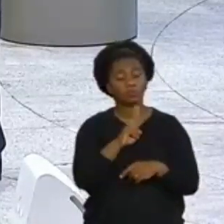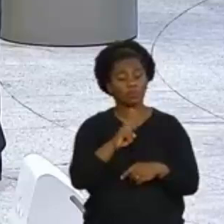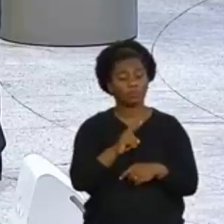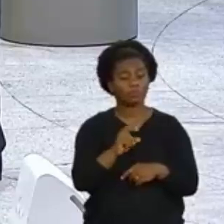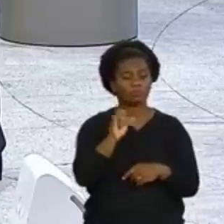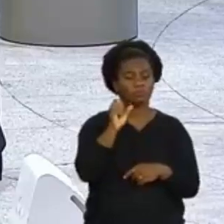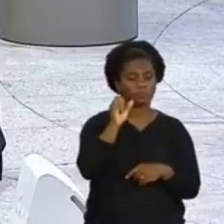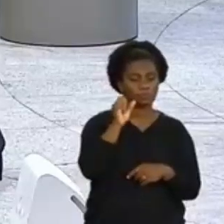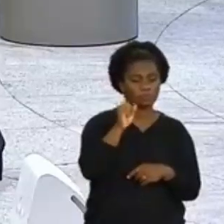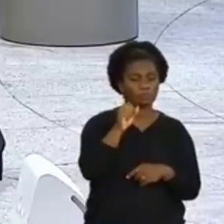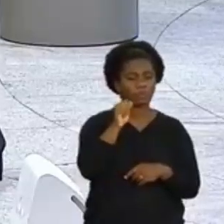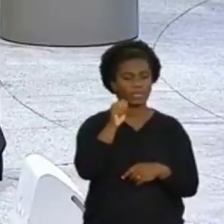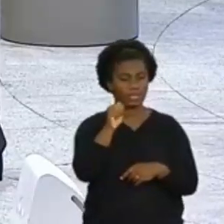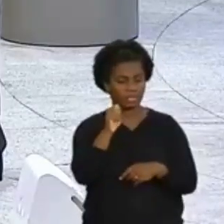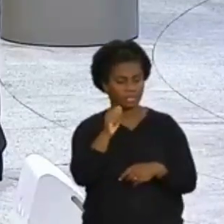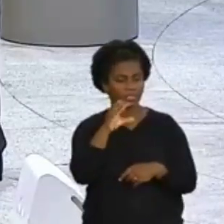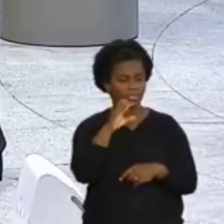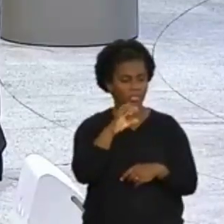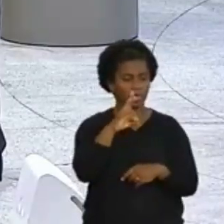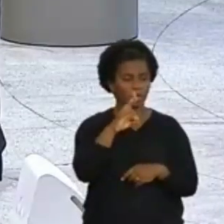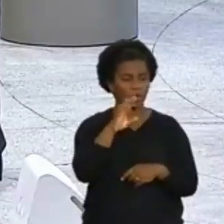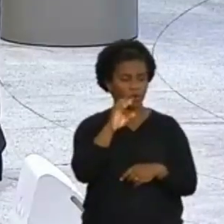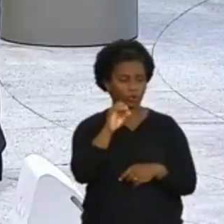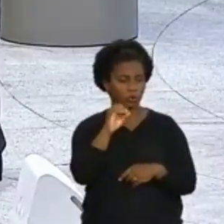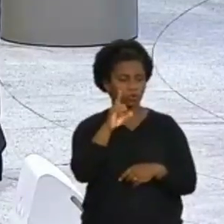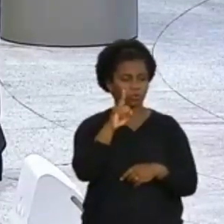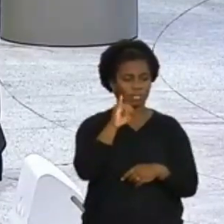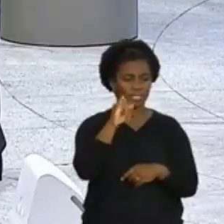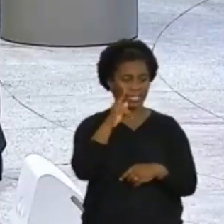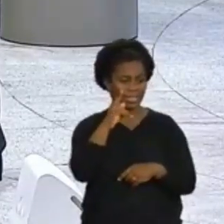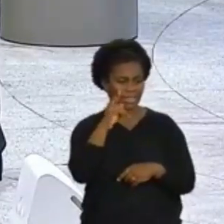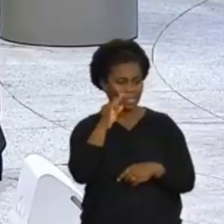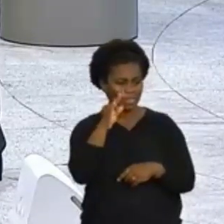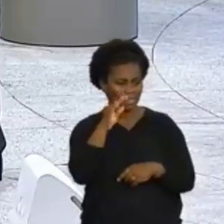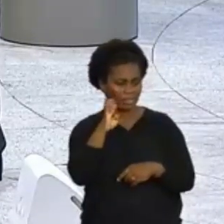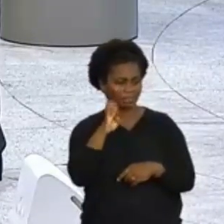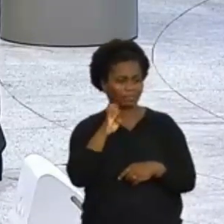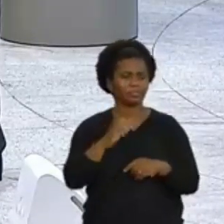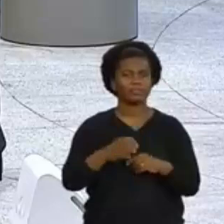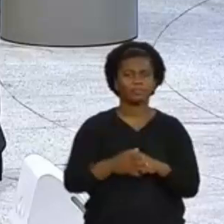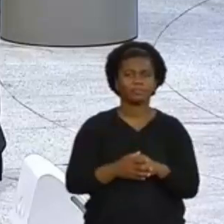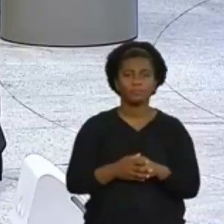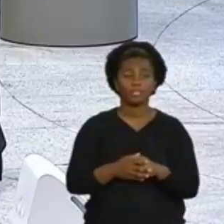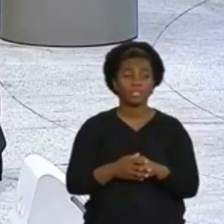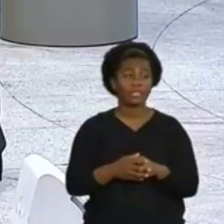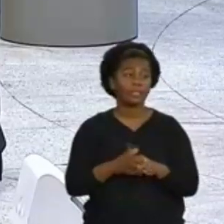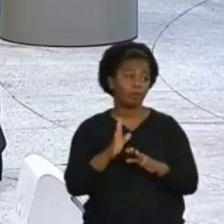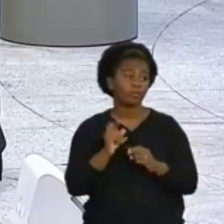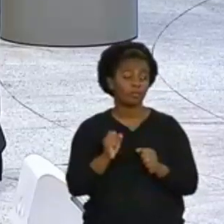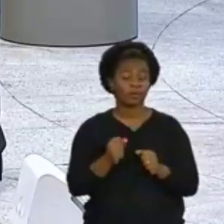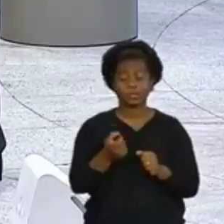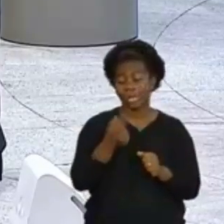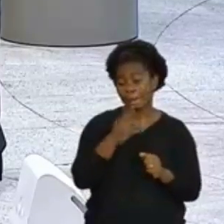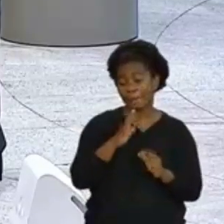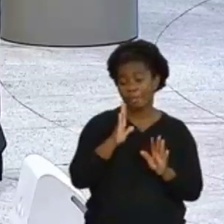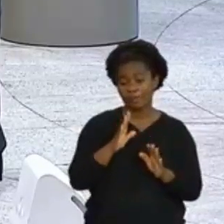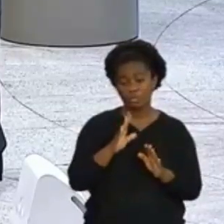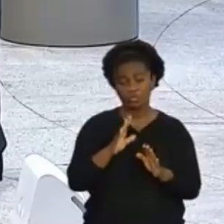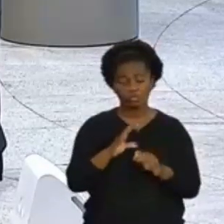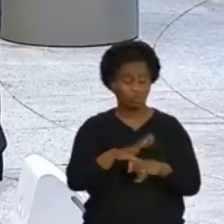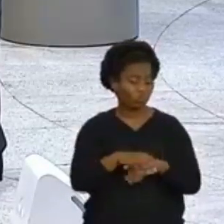doença, ela poderia ter tratamentos, não tinha cura. E aí, eu não aceitei aquela